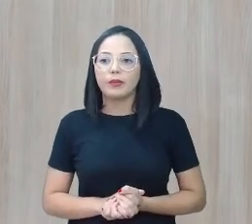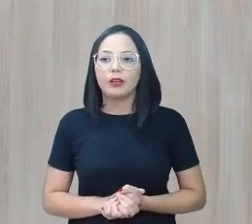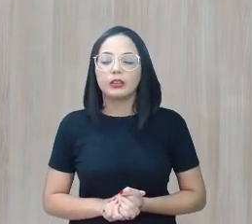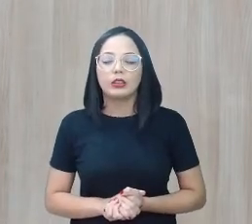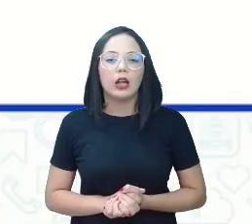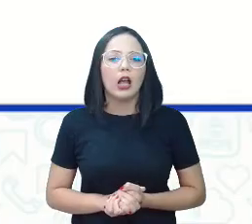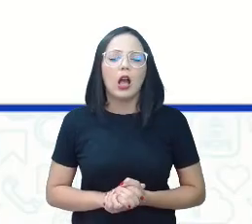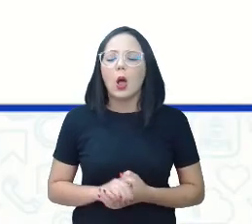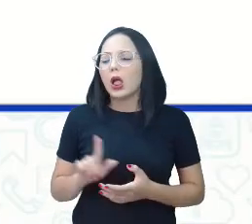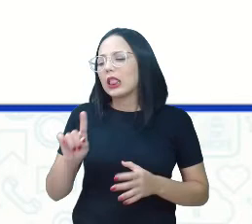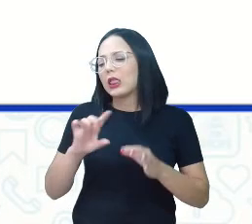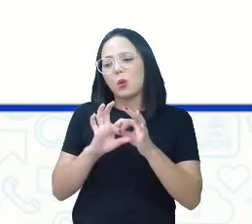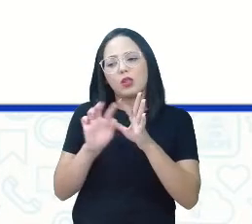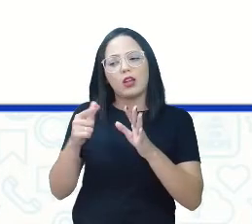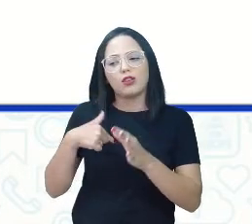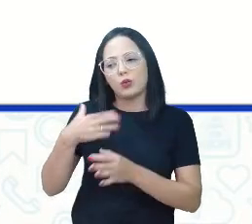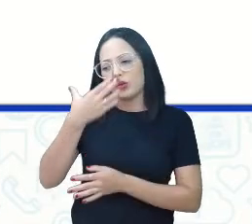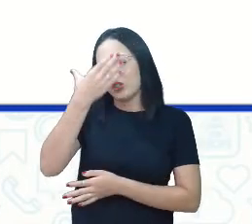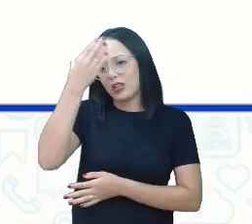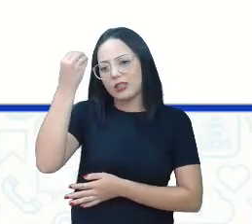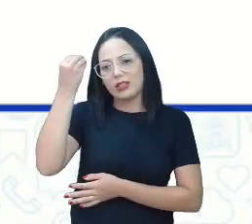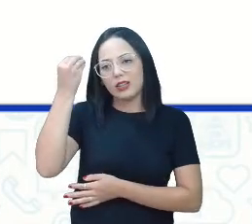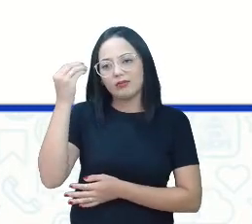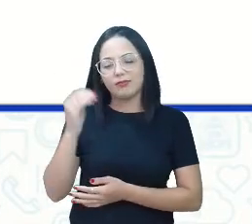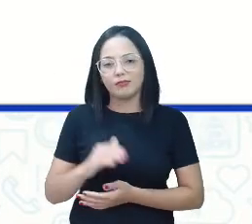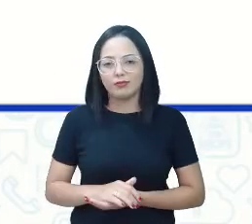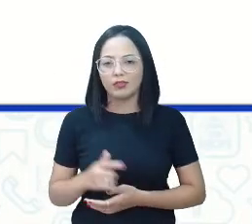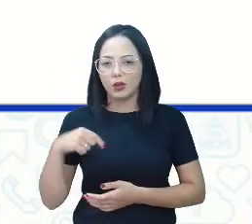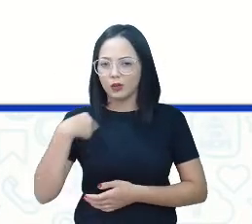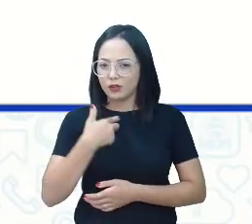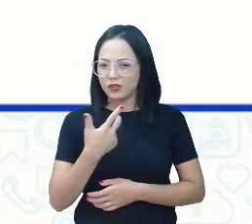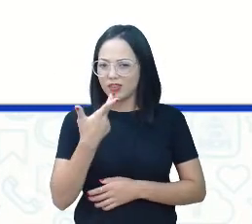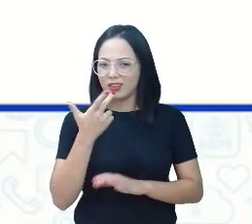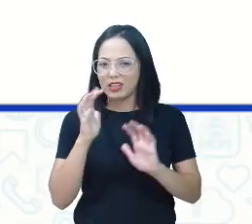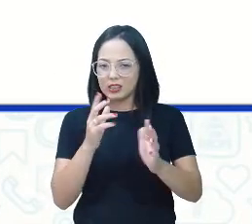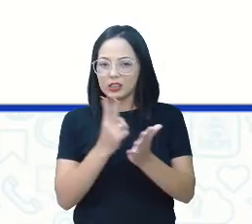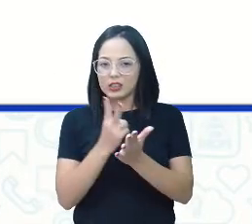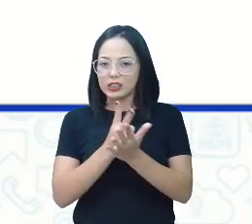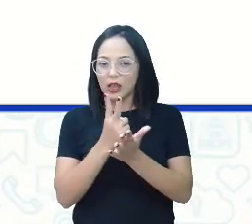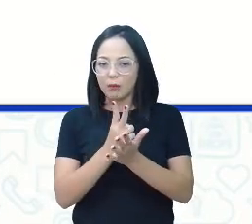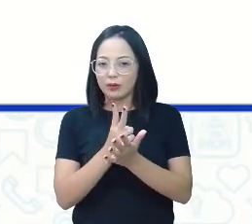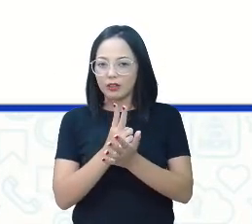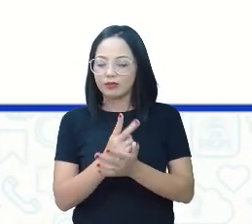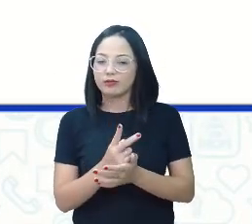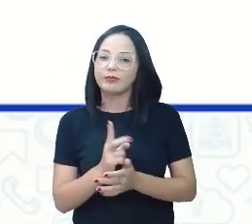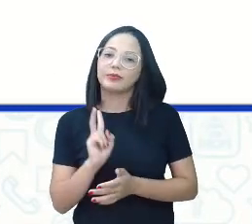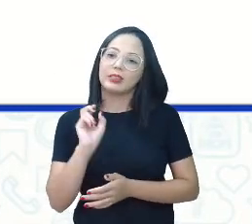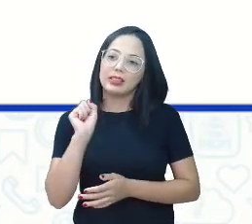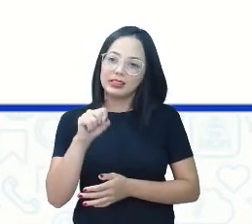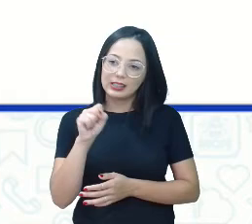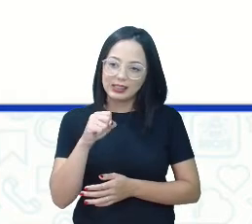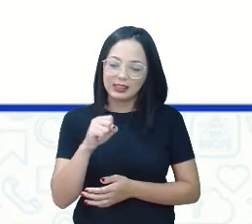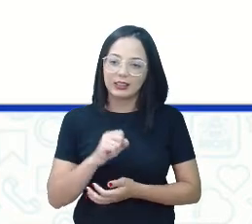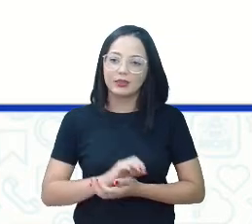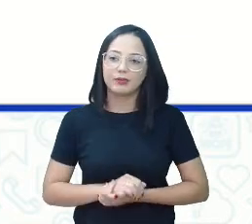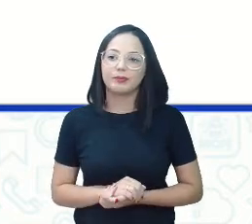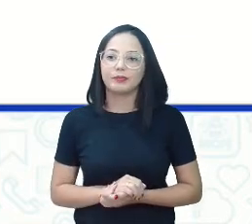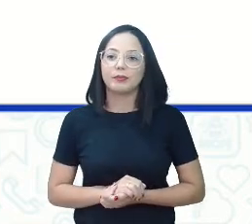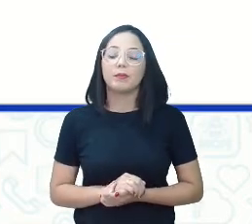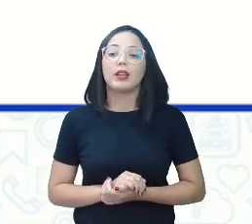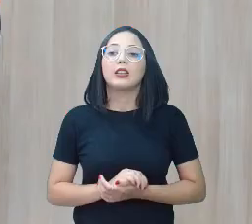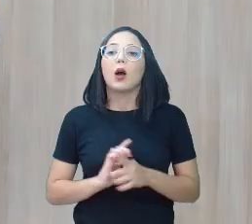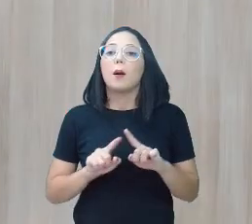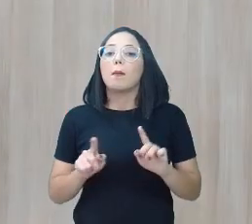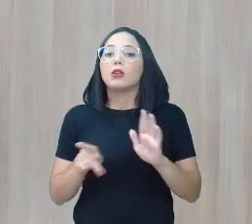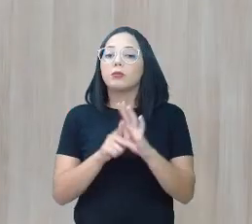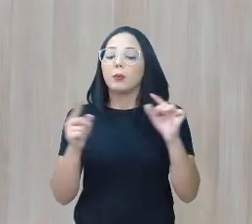Não deixe eu esquecer. Será que falamos assim? Sempre? Falamos, não é, pessoal? Então, mas